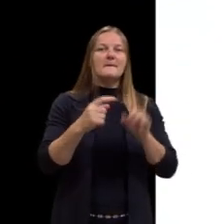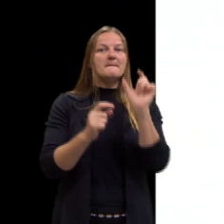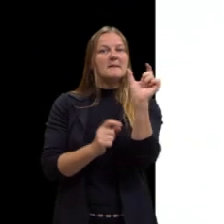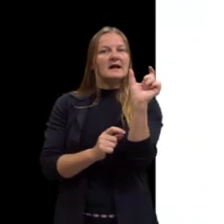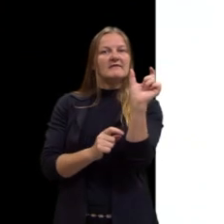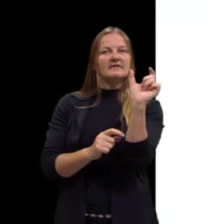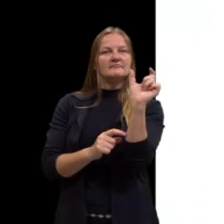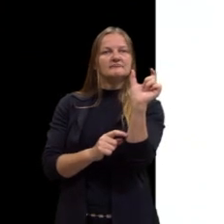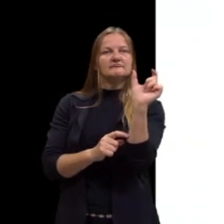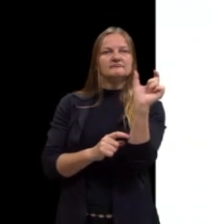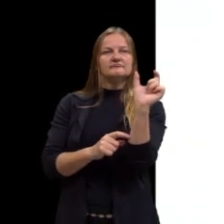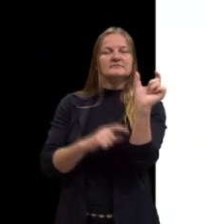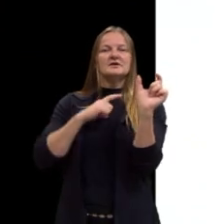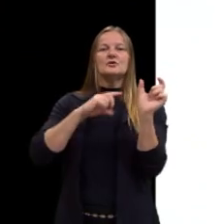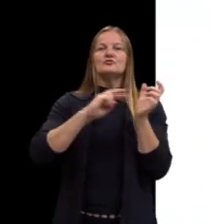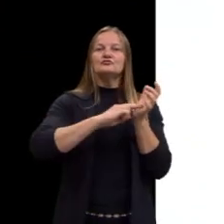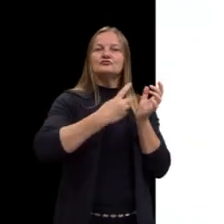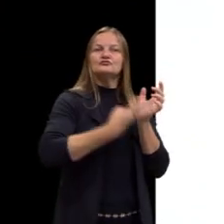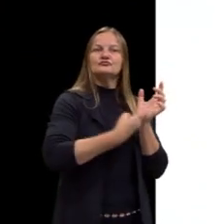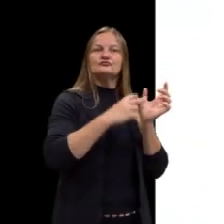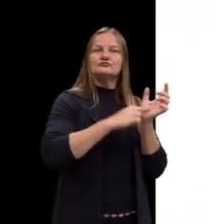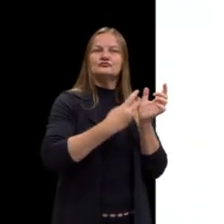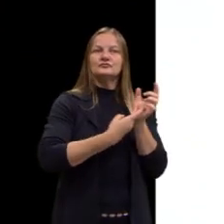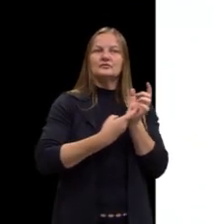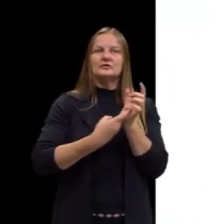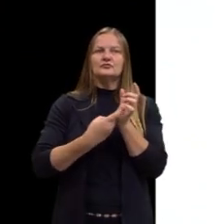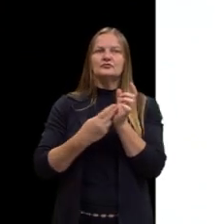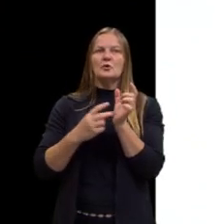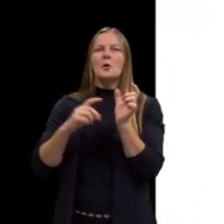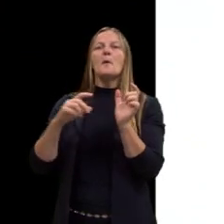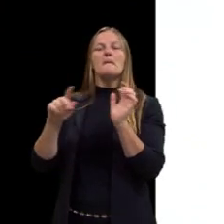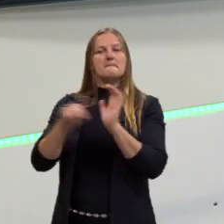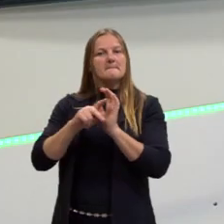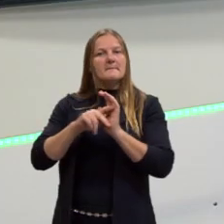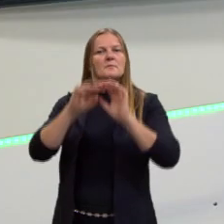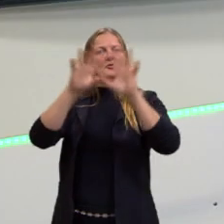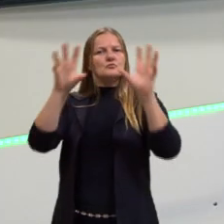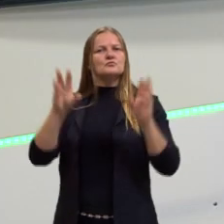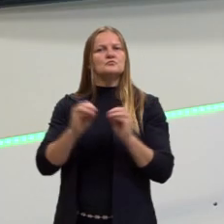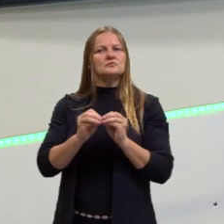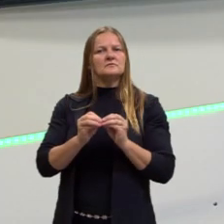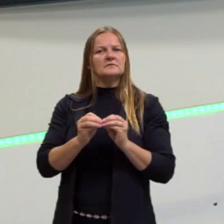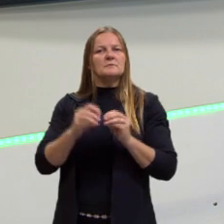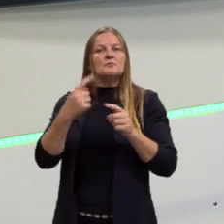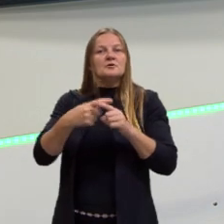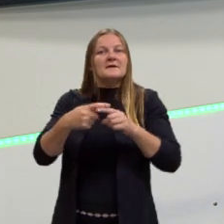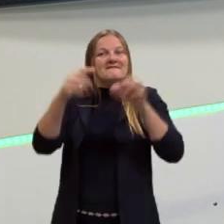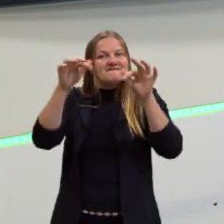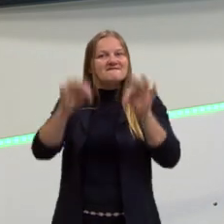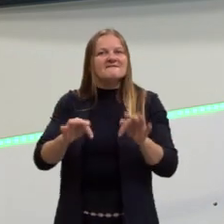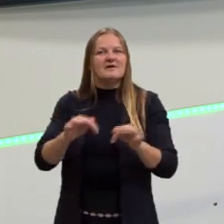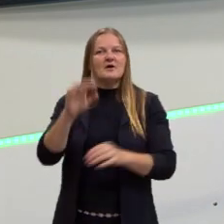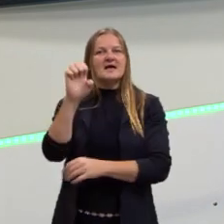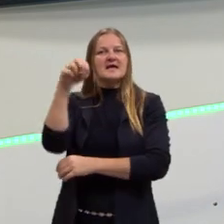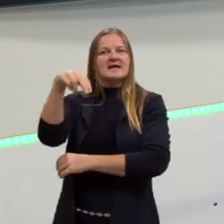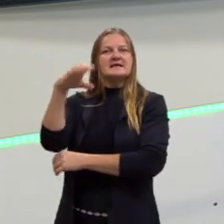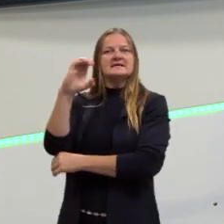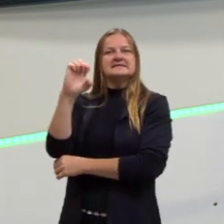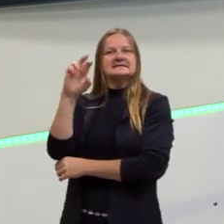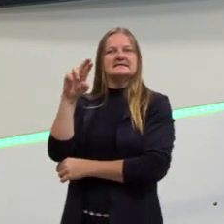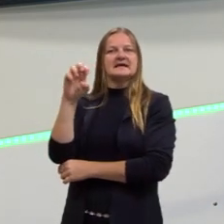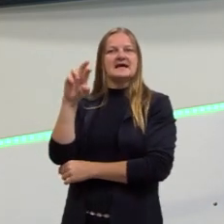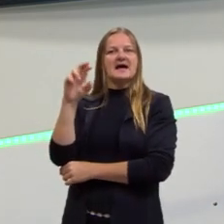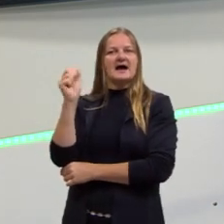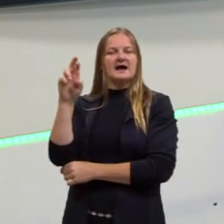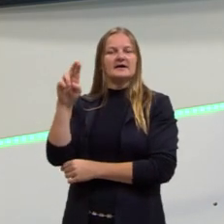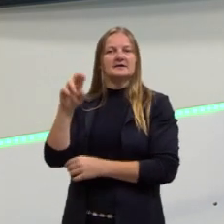palavra que tenha o significado de conclusão e encerramento se tu perdeu as primeiras aulas